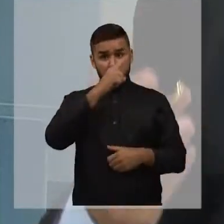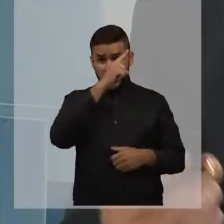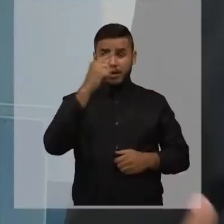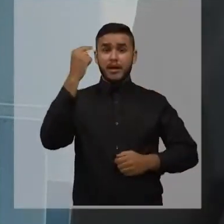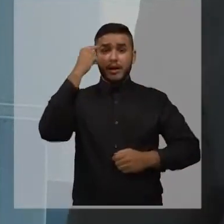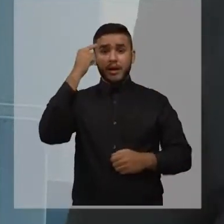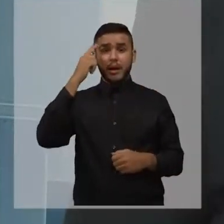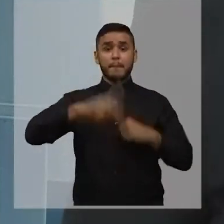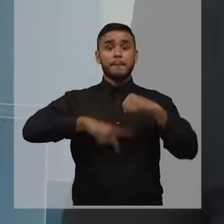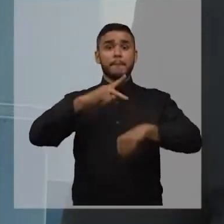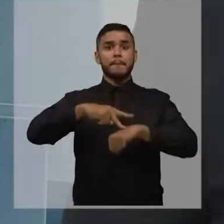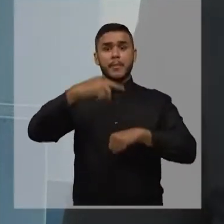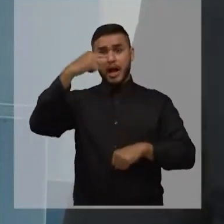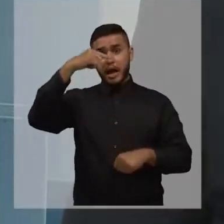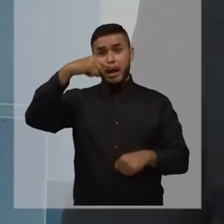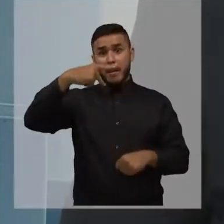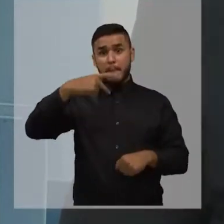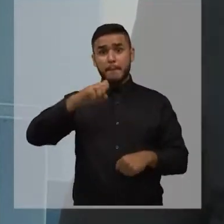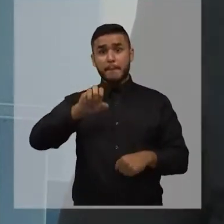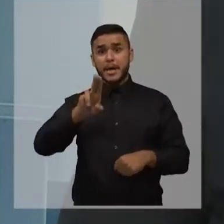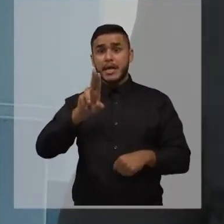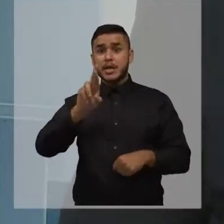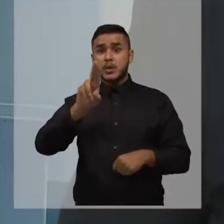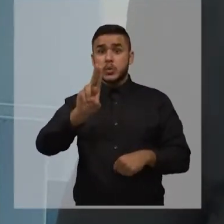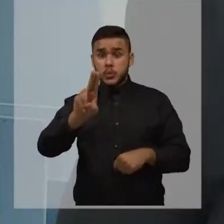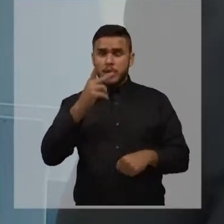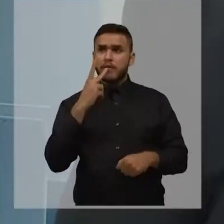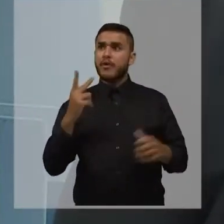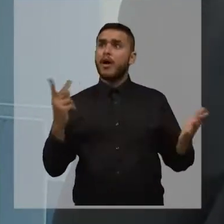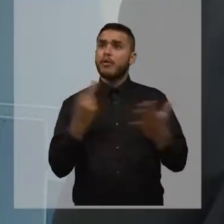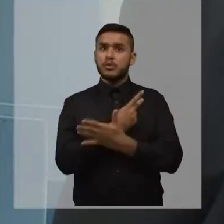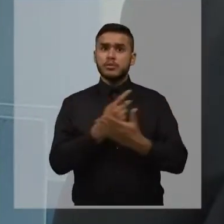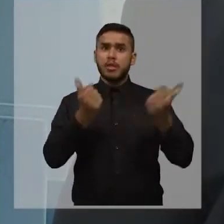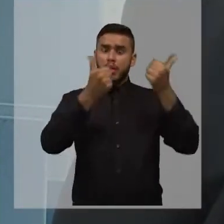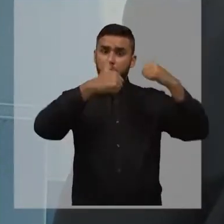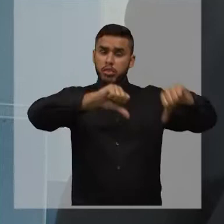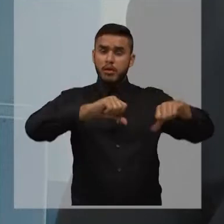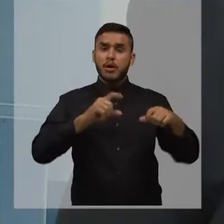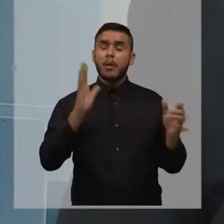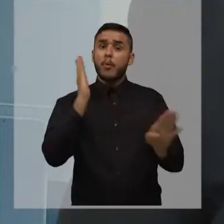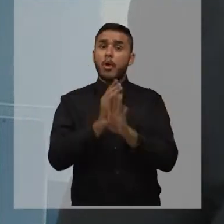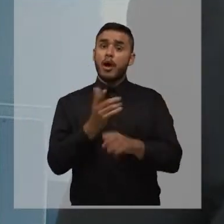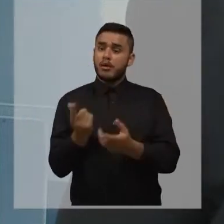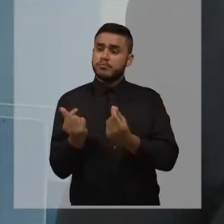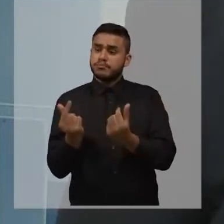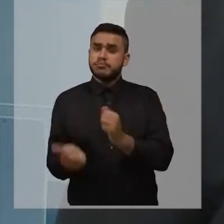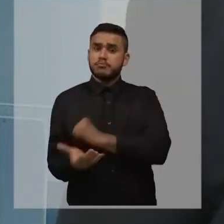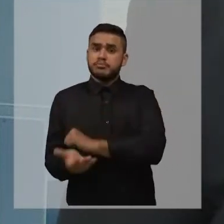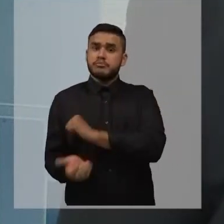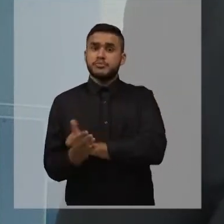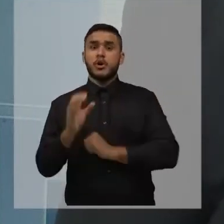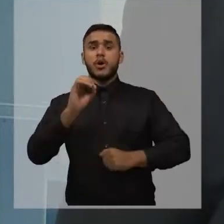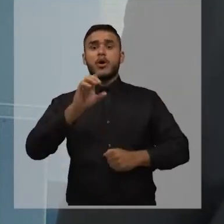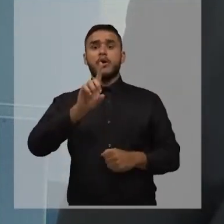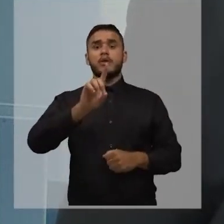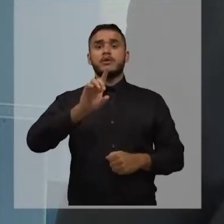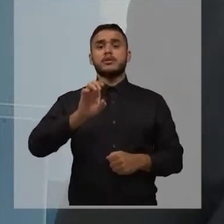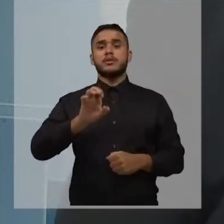tem ideia do tamanho desse processo. Né? E aí, para não falar que todos os empreiteiros ou foram